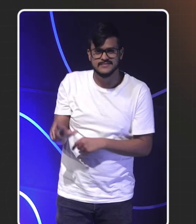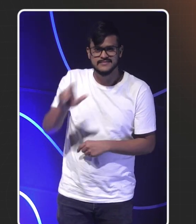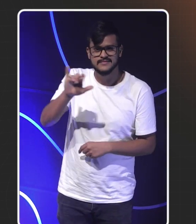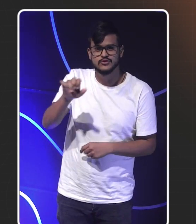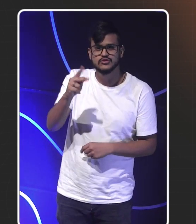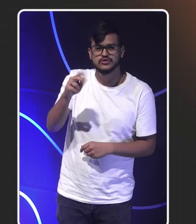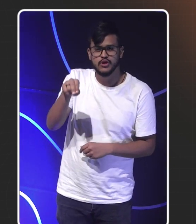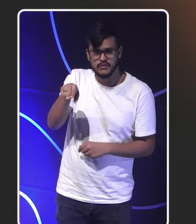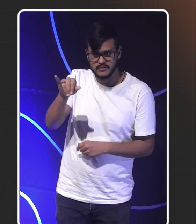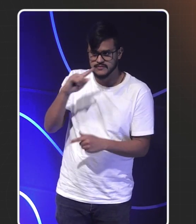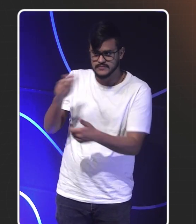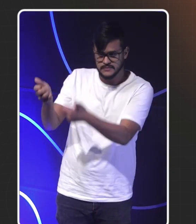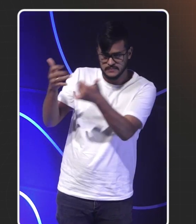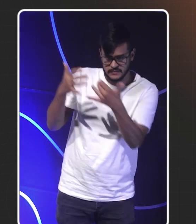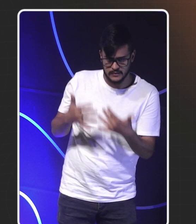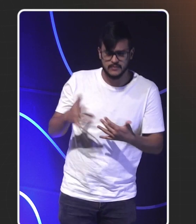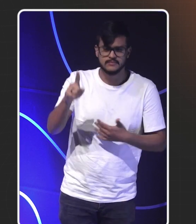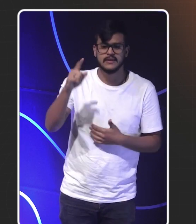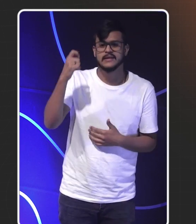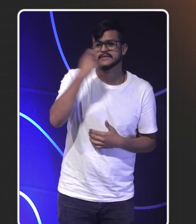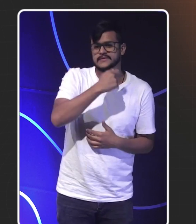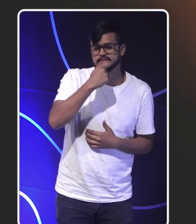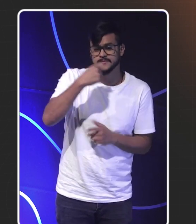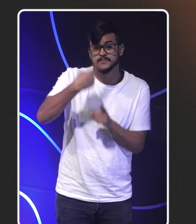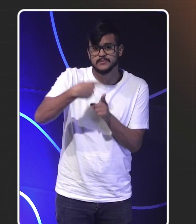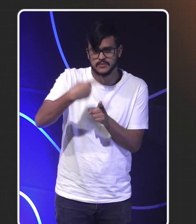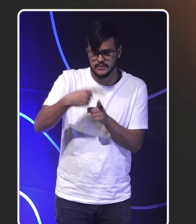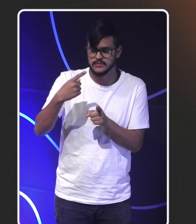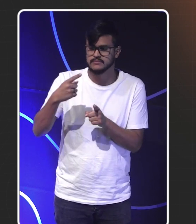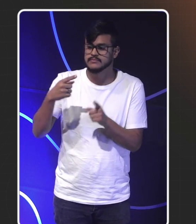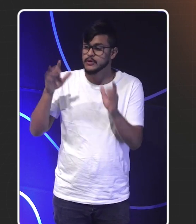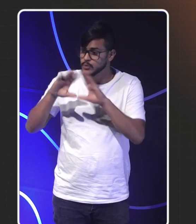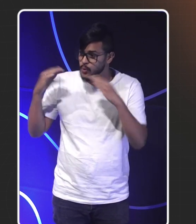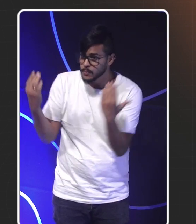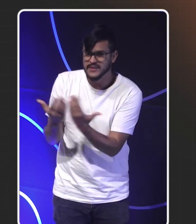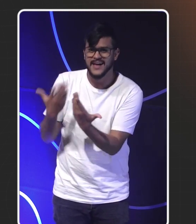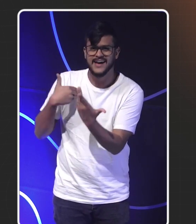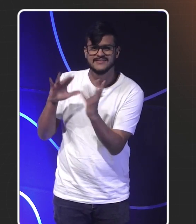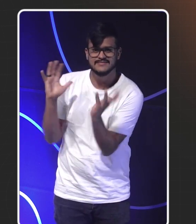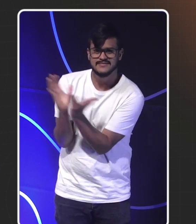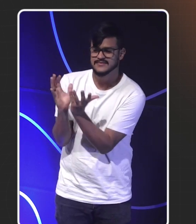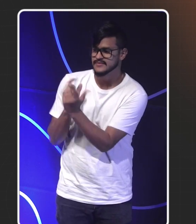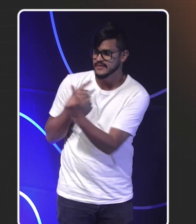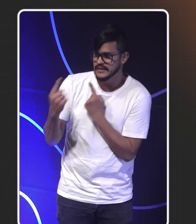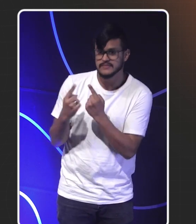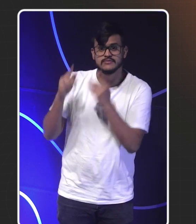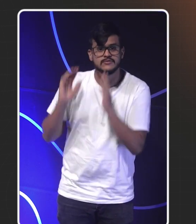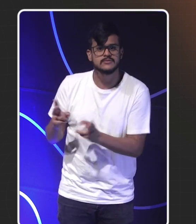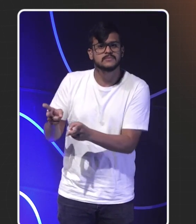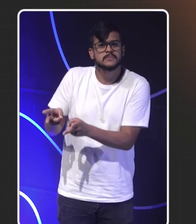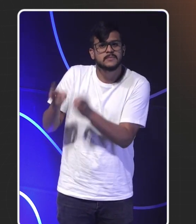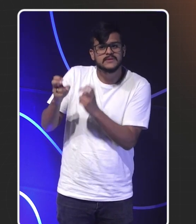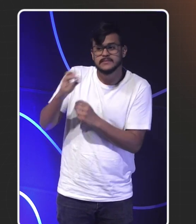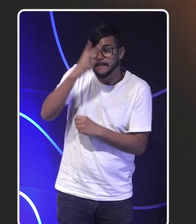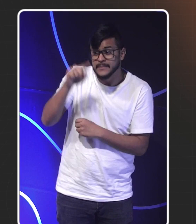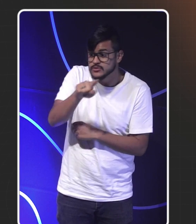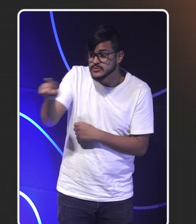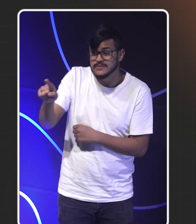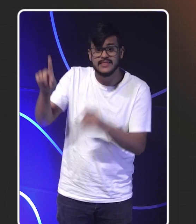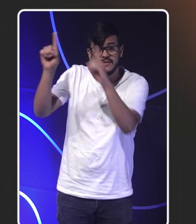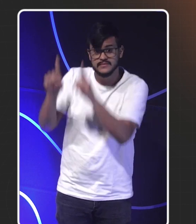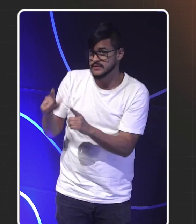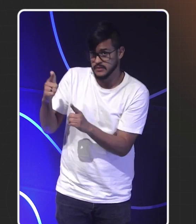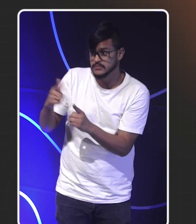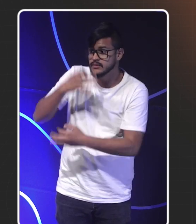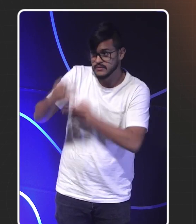disso, e é engraçado que ao mesmo tempo que tem esse acolhimento da comunidade, claramente dava para ver os comentários que eram de pessoas sem deficiência e com deficiência.